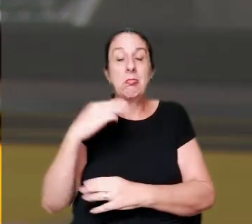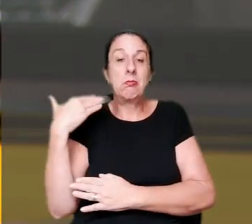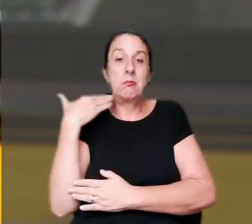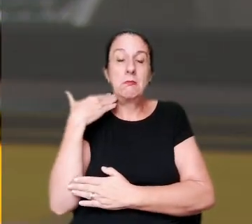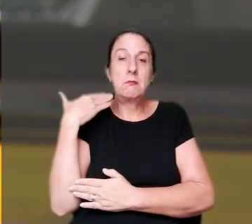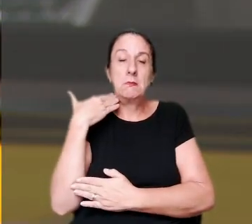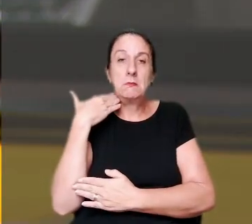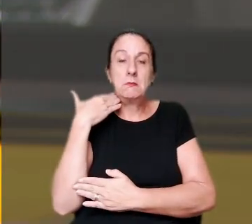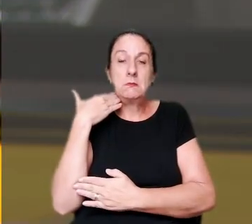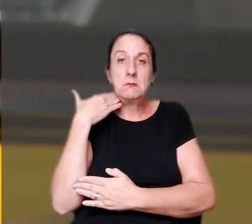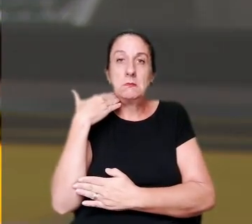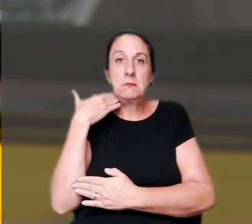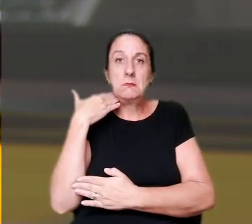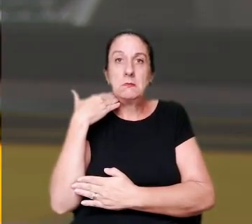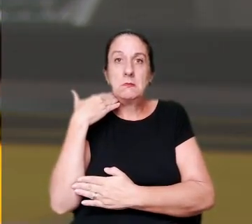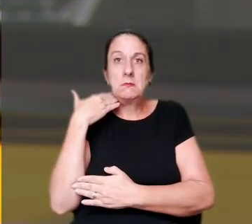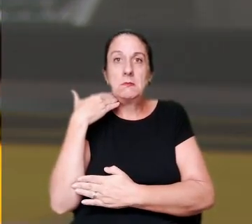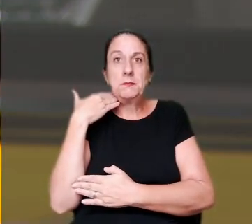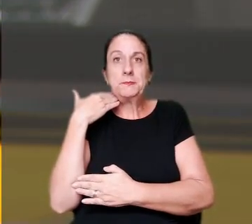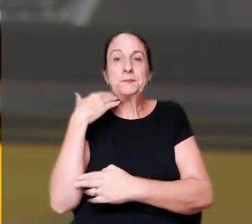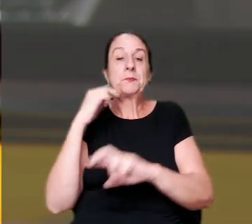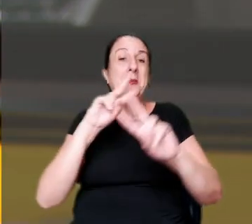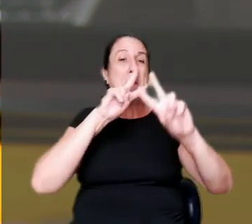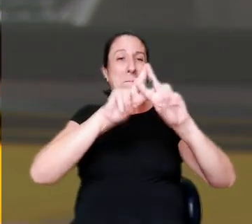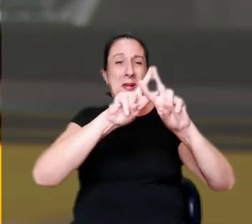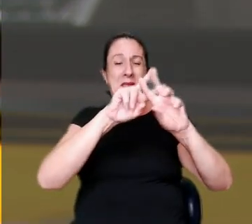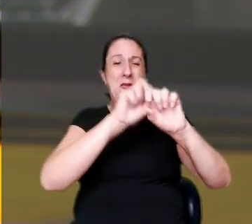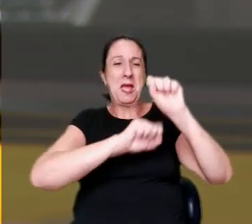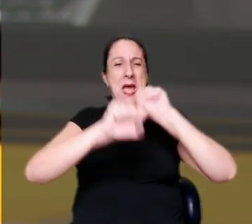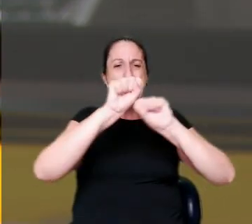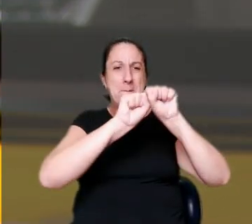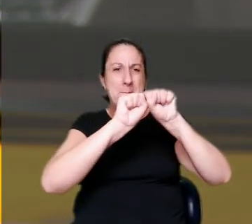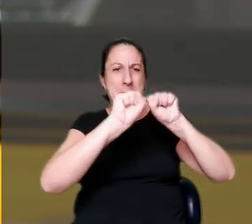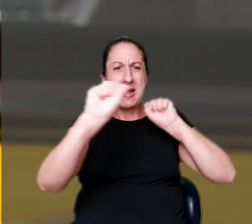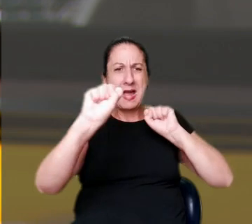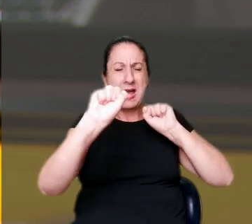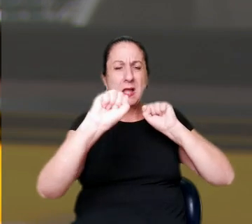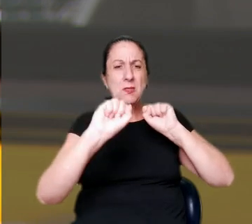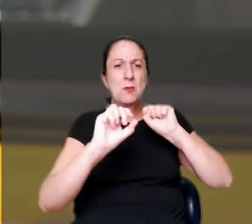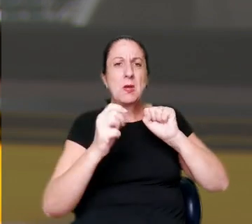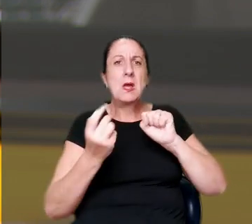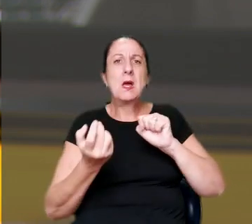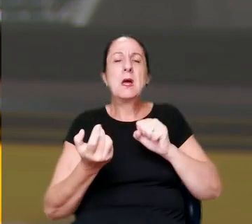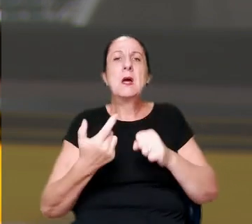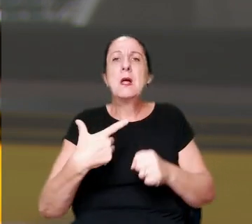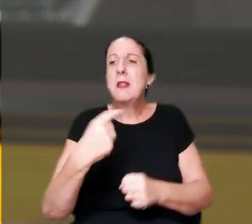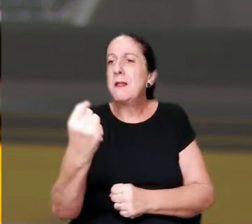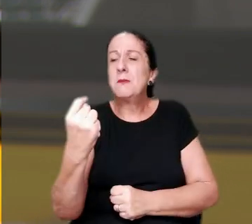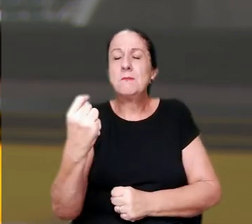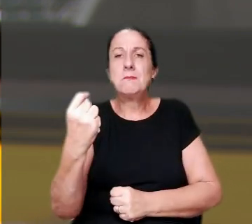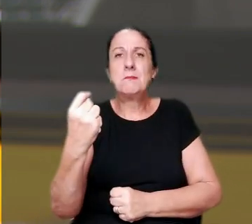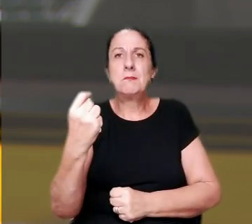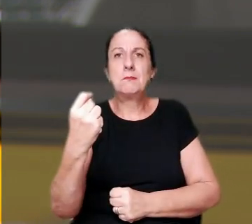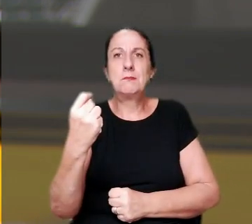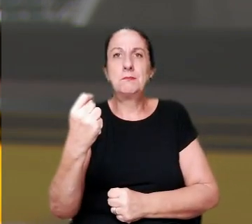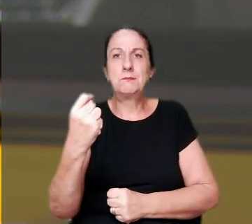Teve um juiz que foi preso, amarrado e levado,